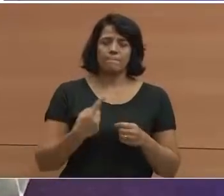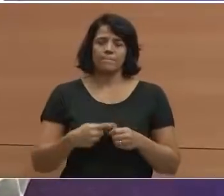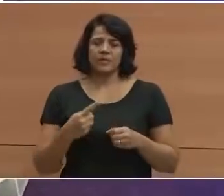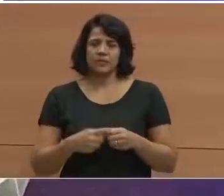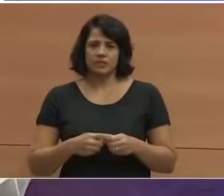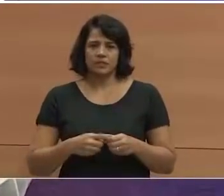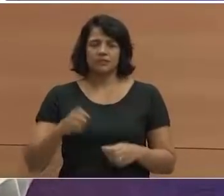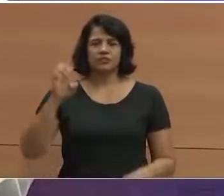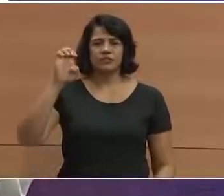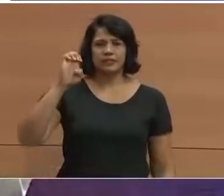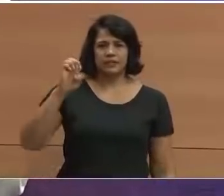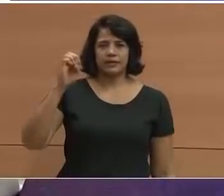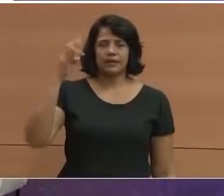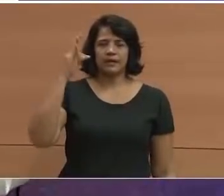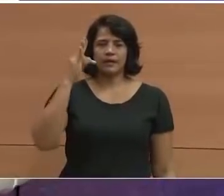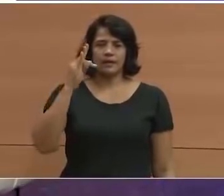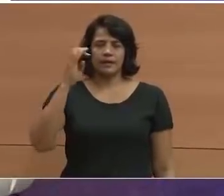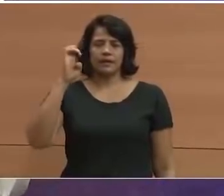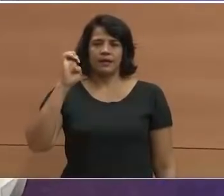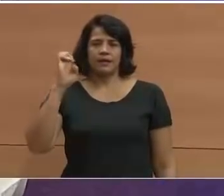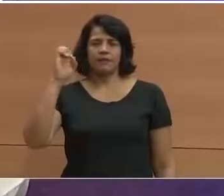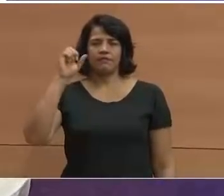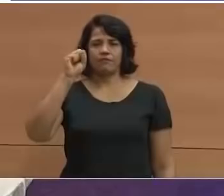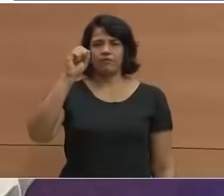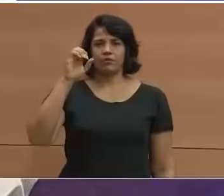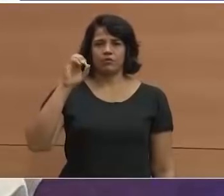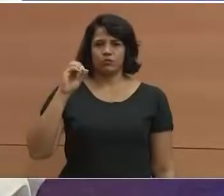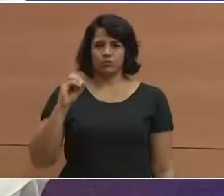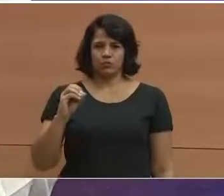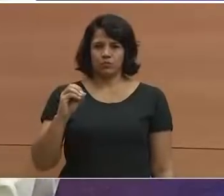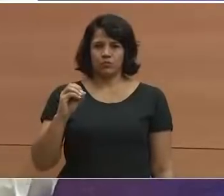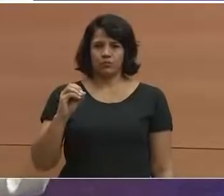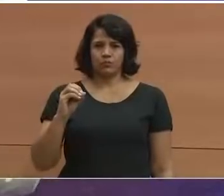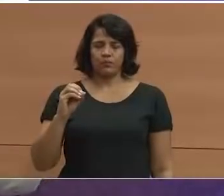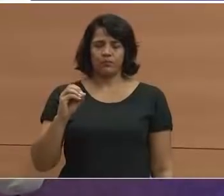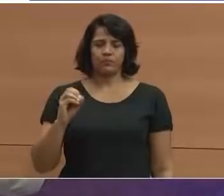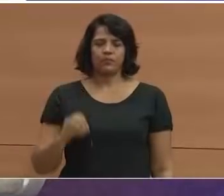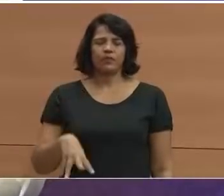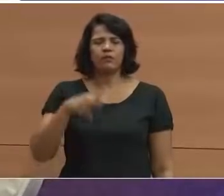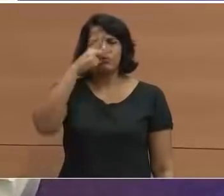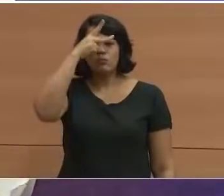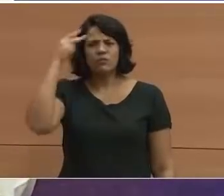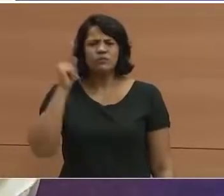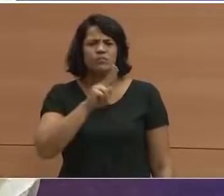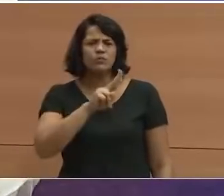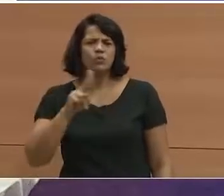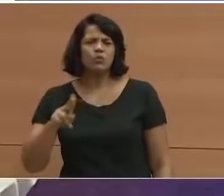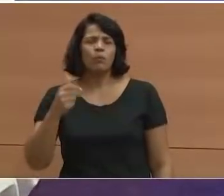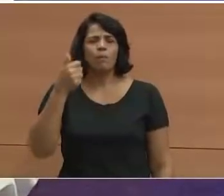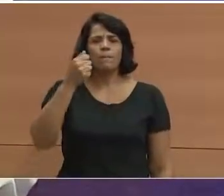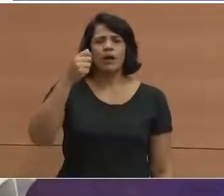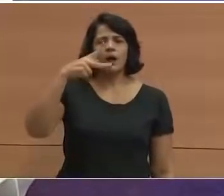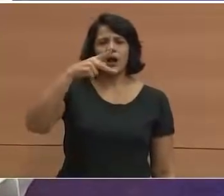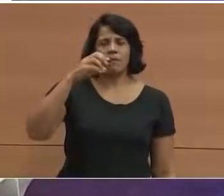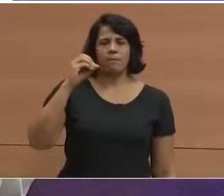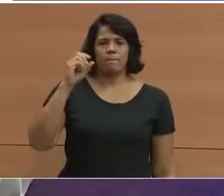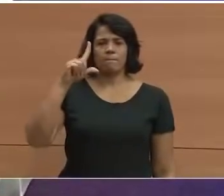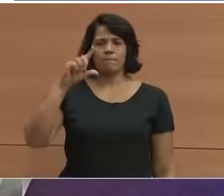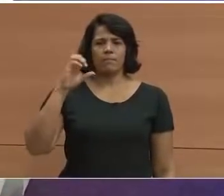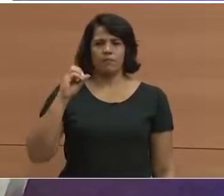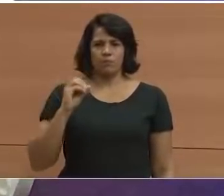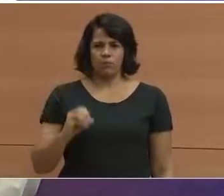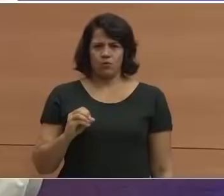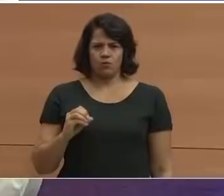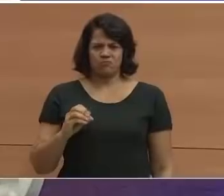chamado Apolo, homem eloquente e poderoso nas Escrituras. Era